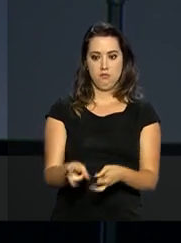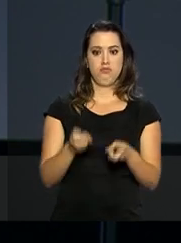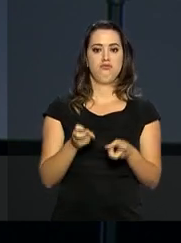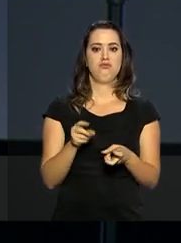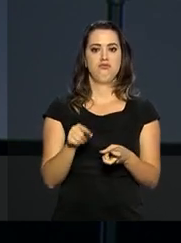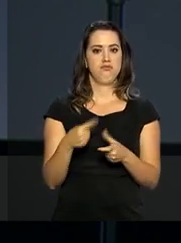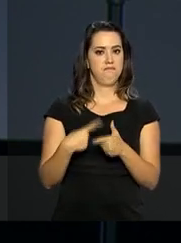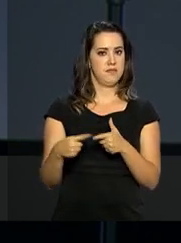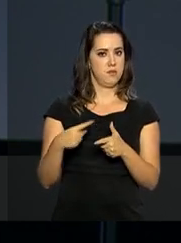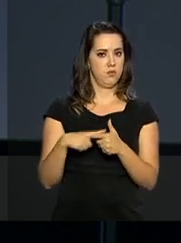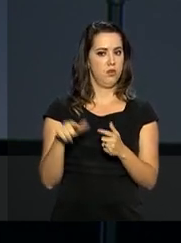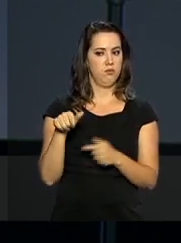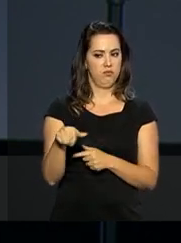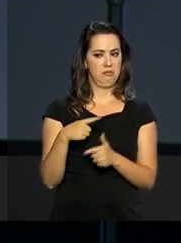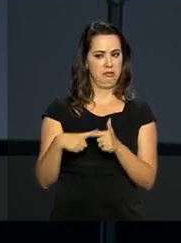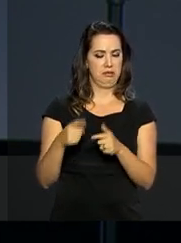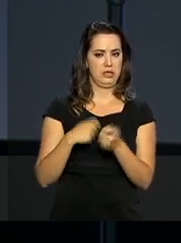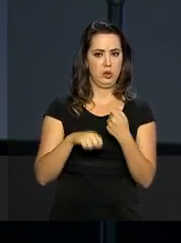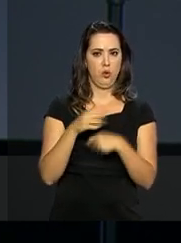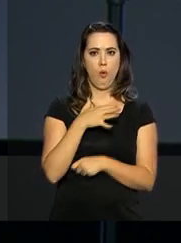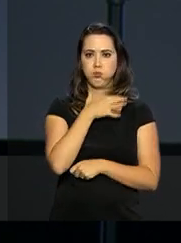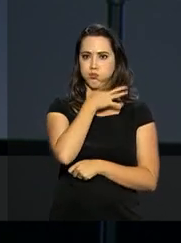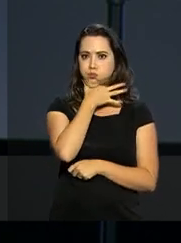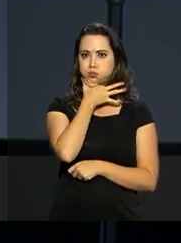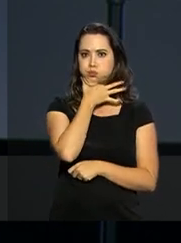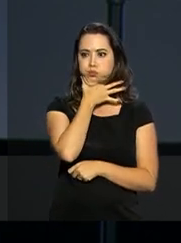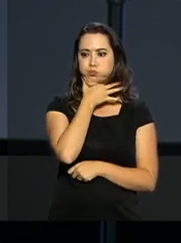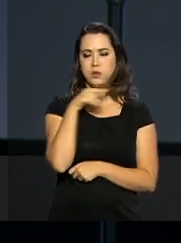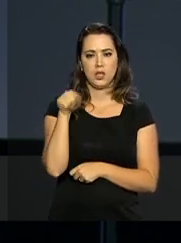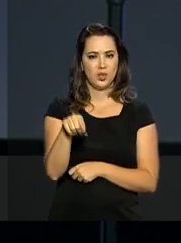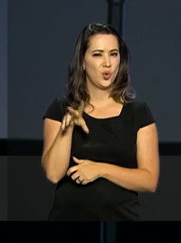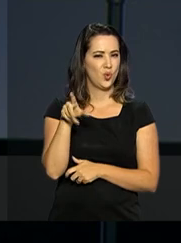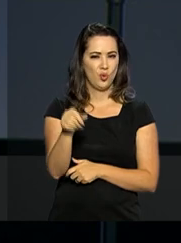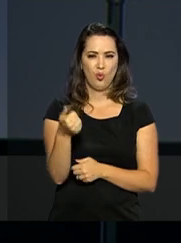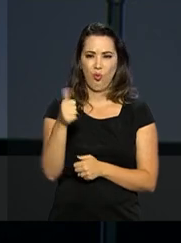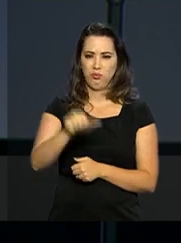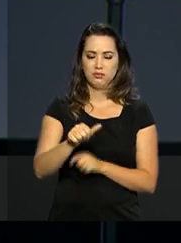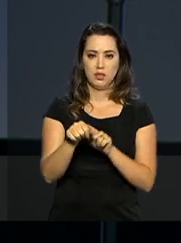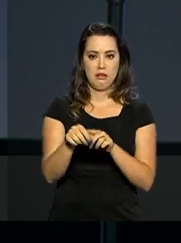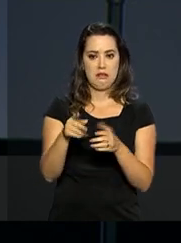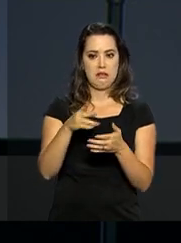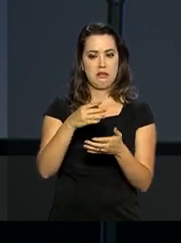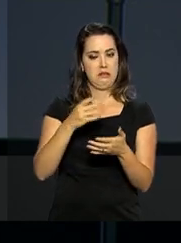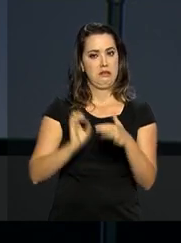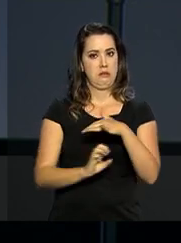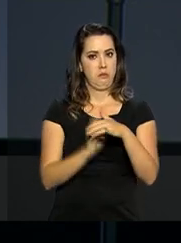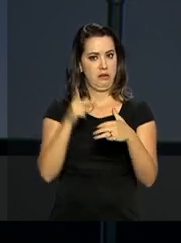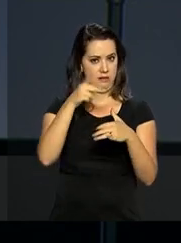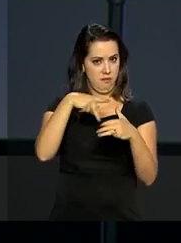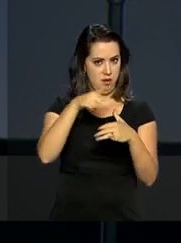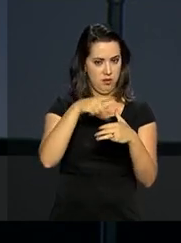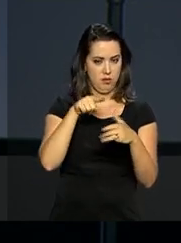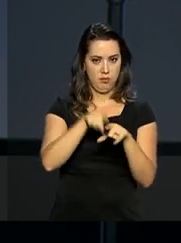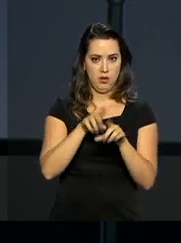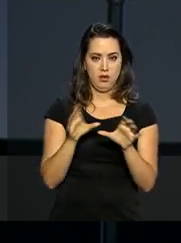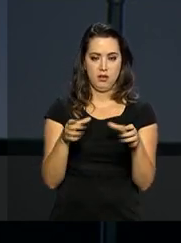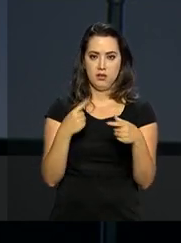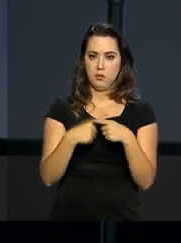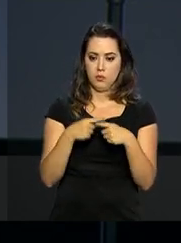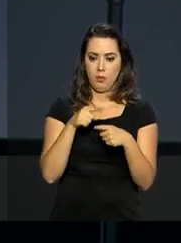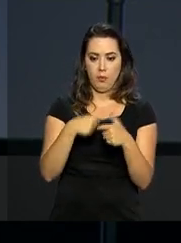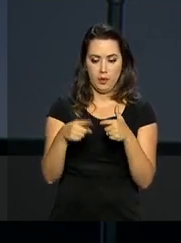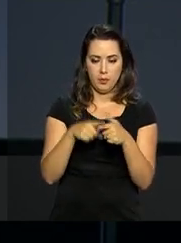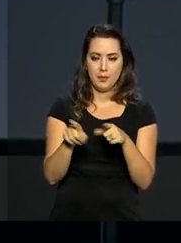bastante substanciosa. E também, como disse, a Petrobras, naquela época, fazia parte dessa